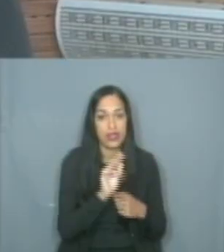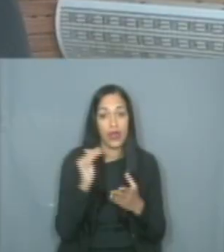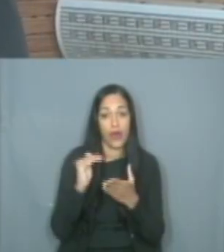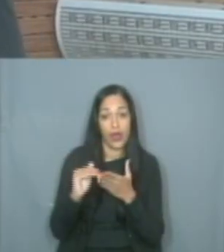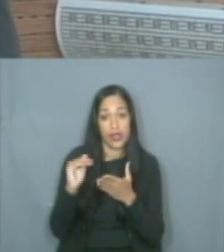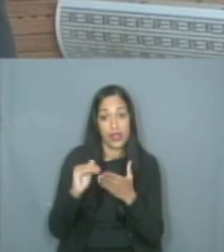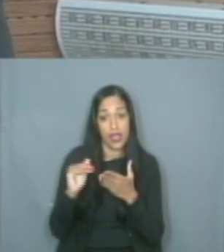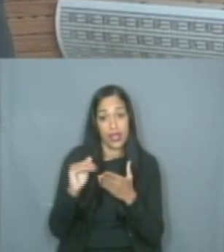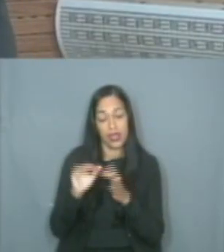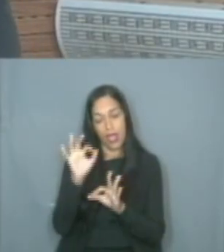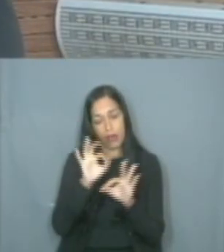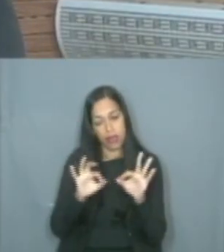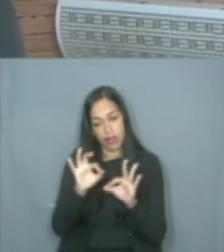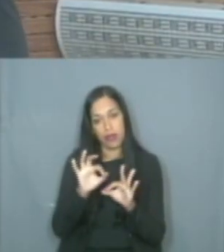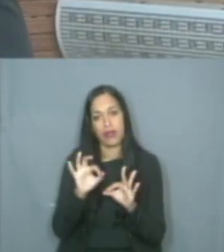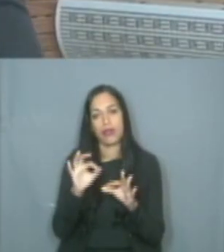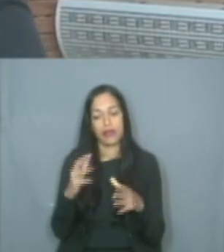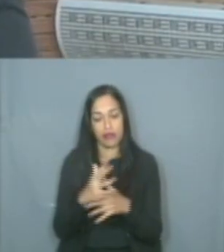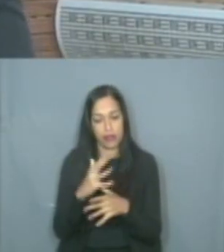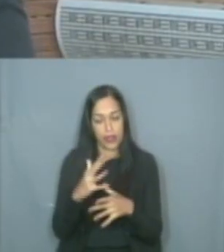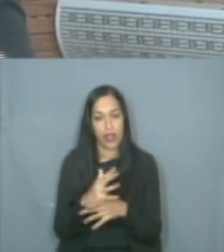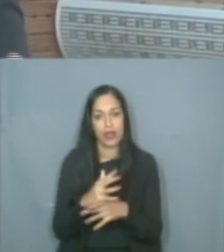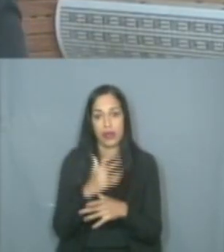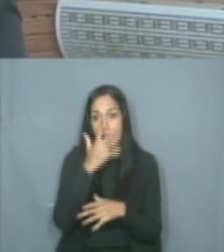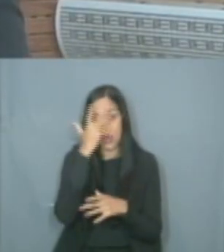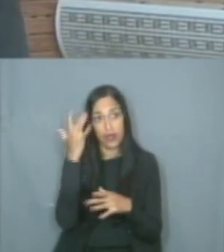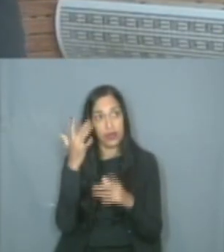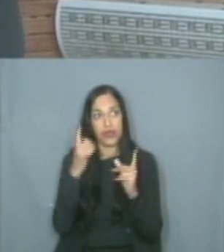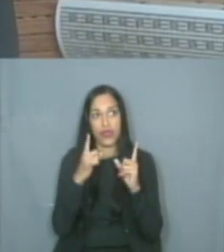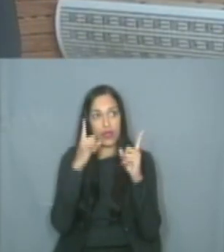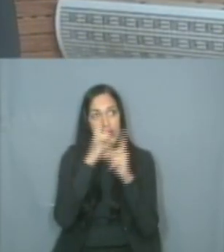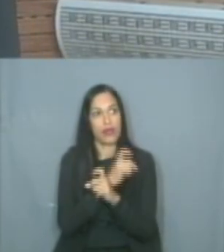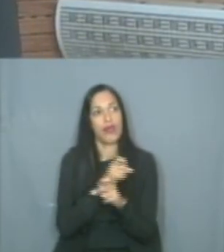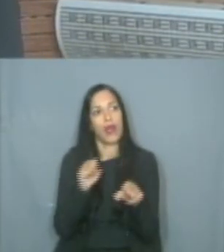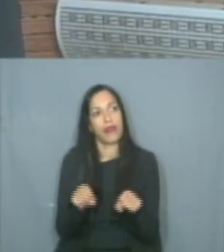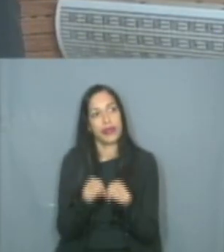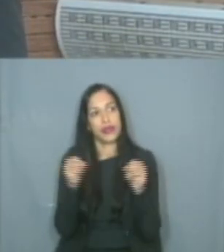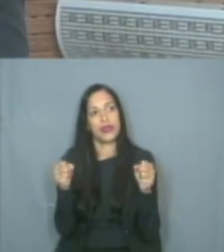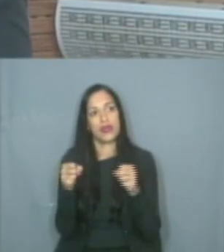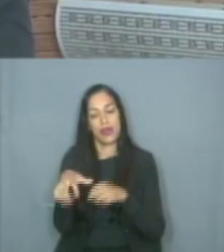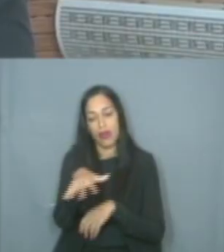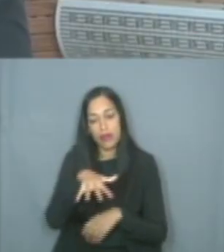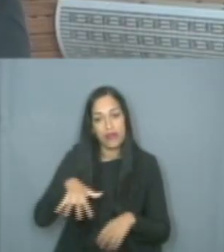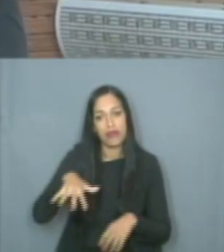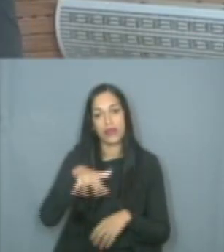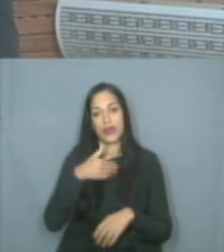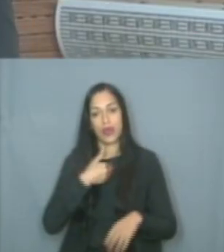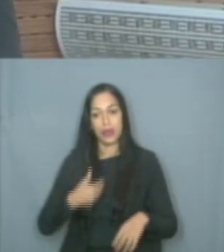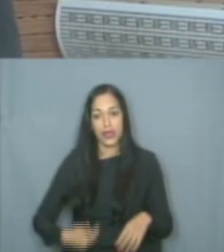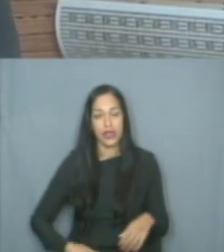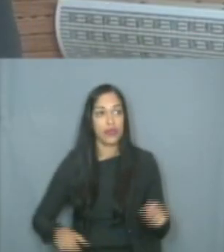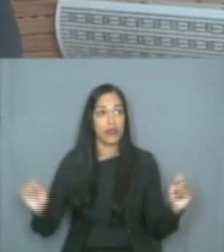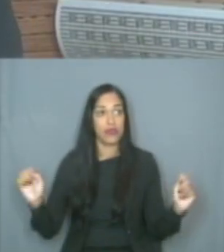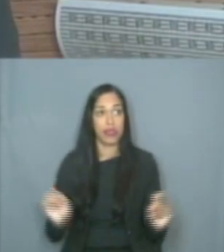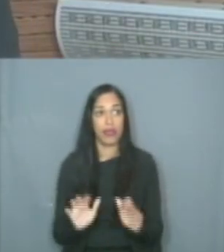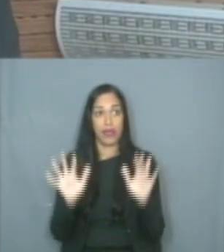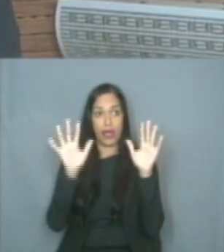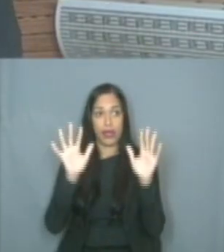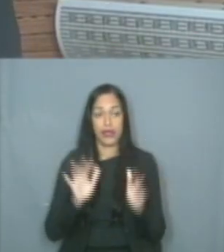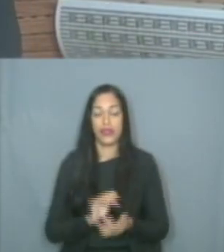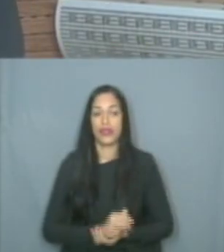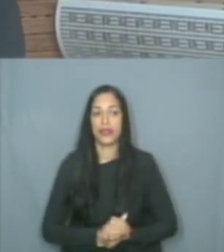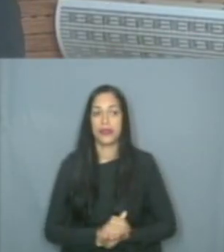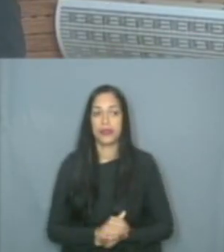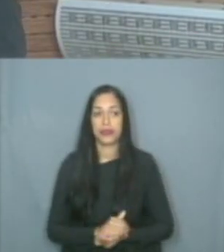de Ordenamento Urbano para que as pessoas não danifiquem obras públicas caras que deixam